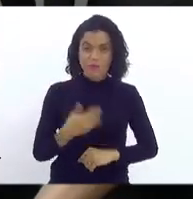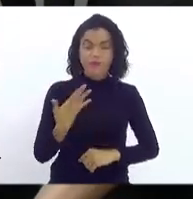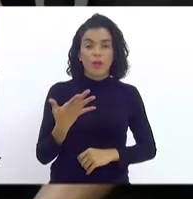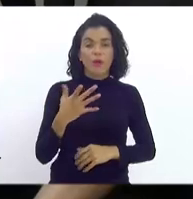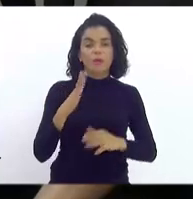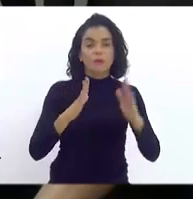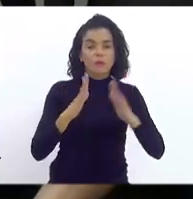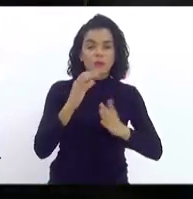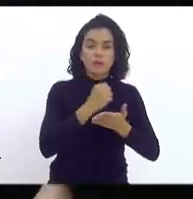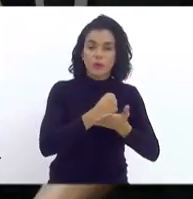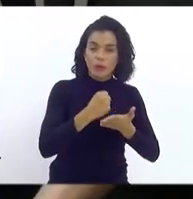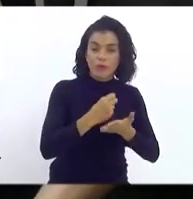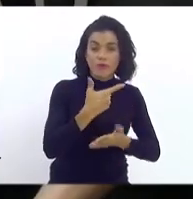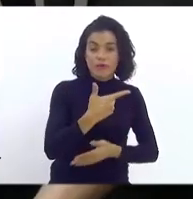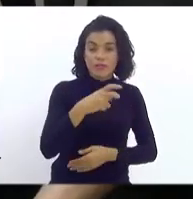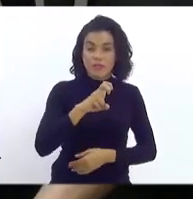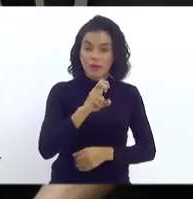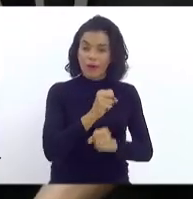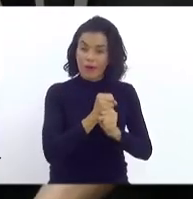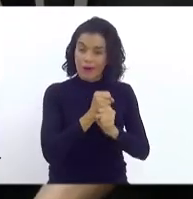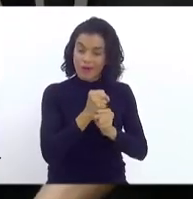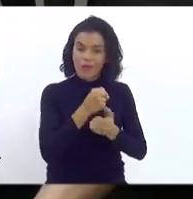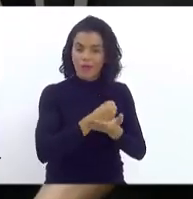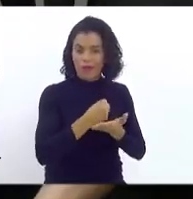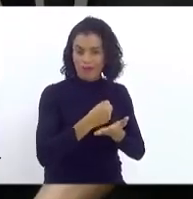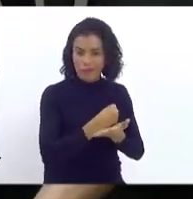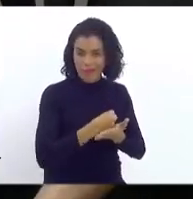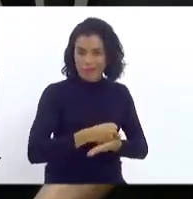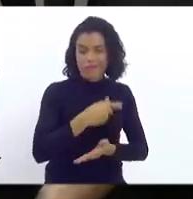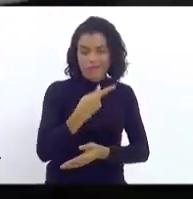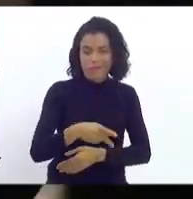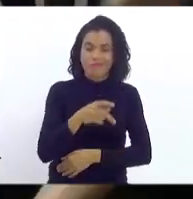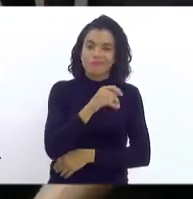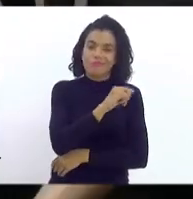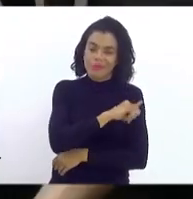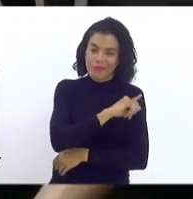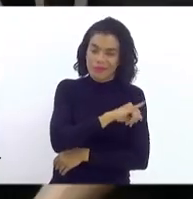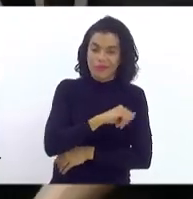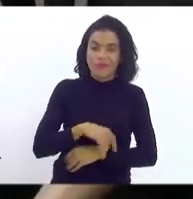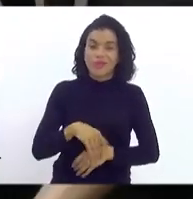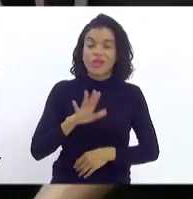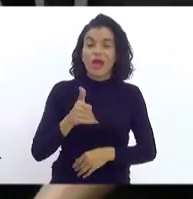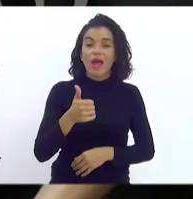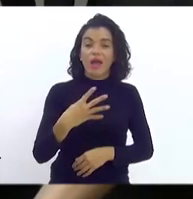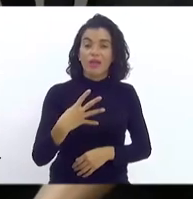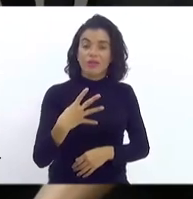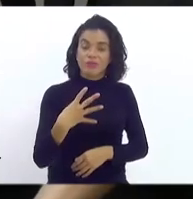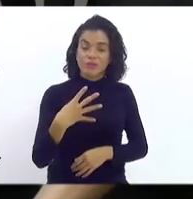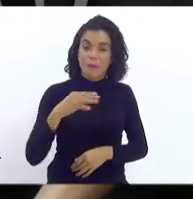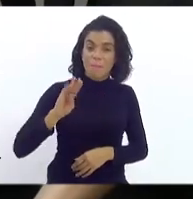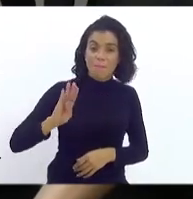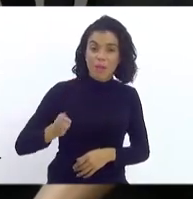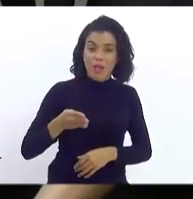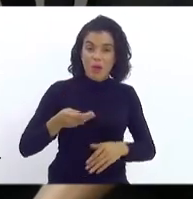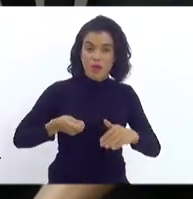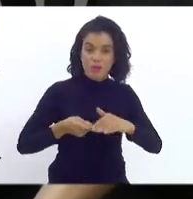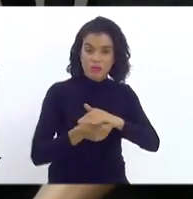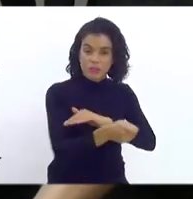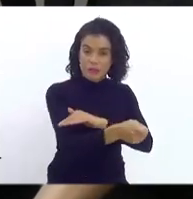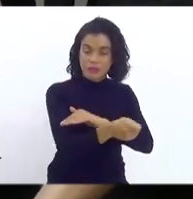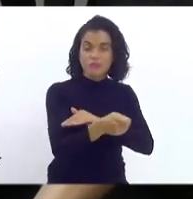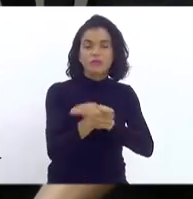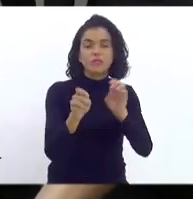aí 25 anos de concessão, já foram investidos 14 bilhões de reais